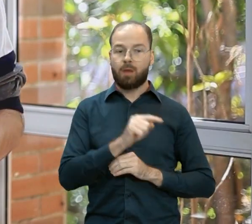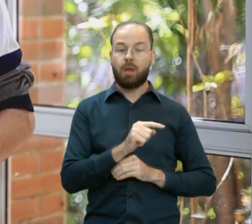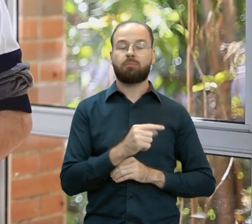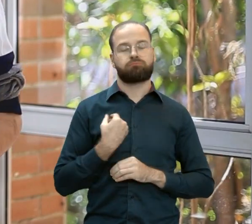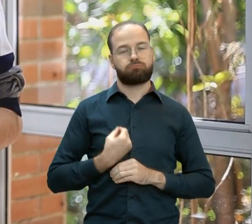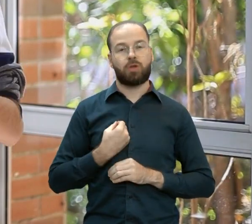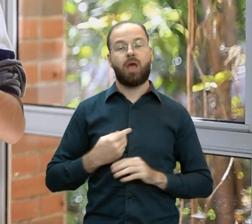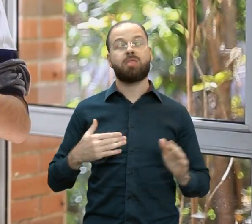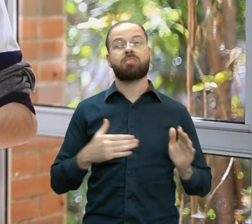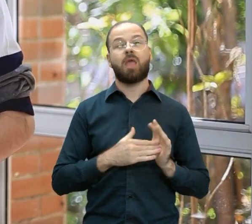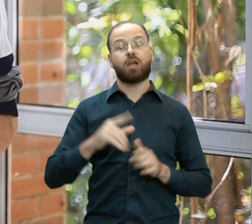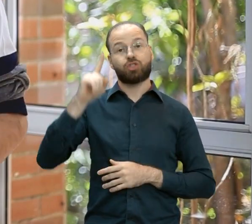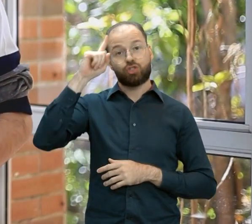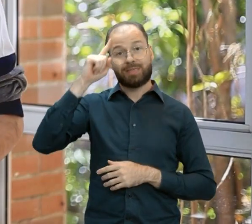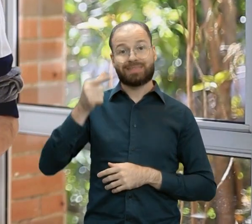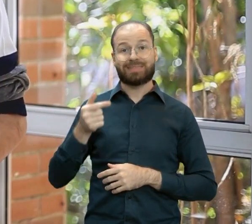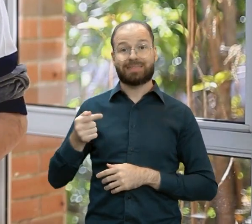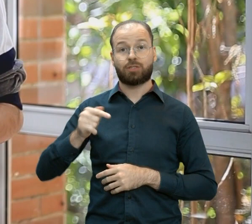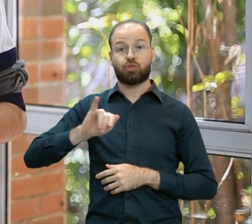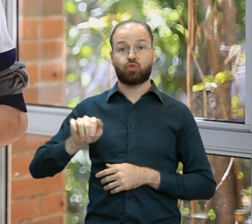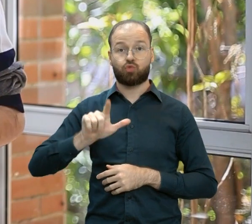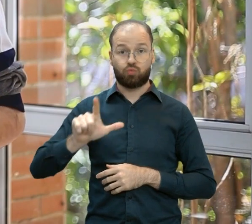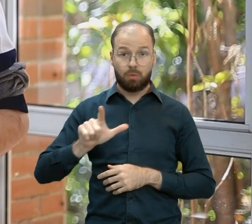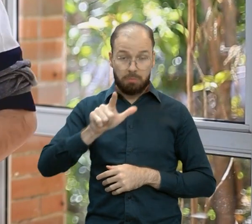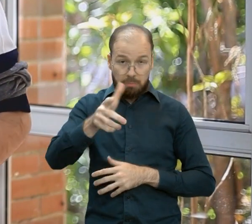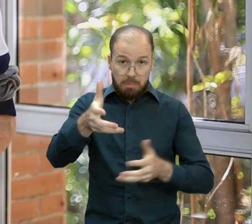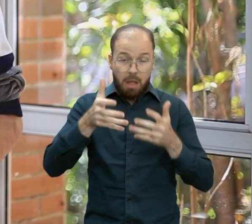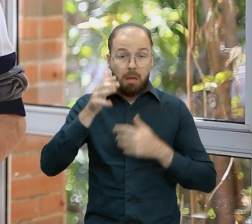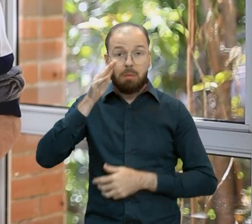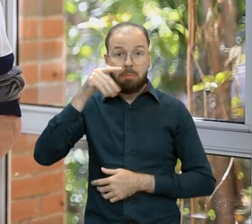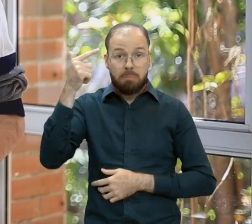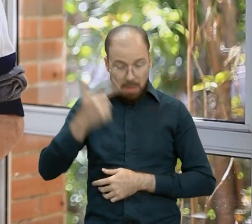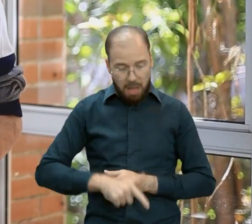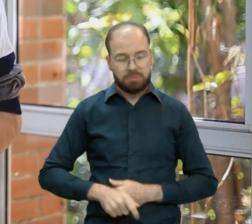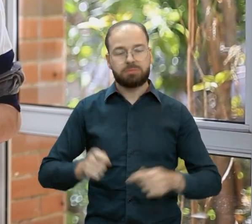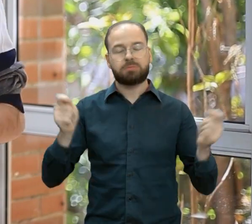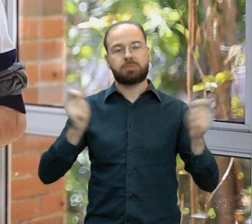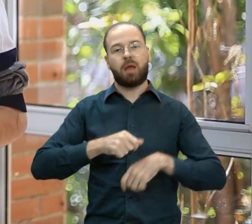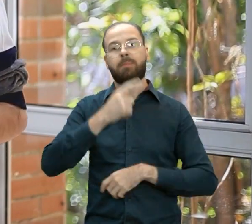de julho. E se você quiser saber mais informações sobre essa ação, acesse o